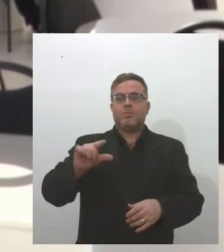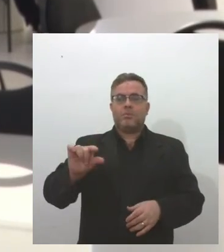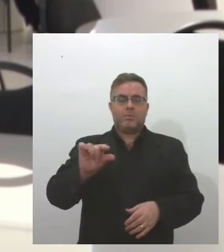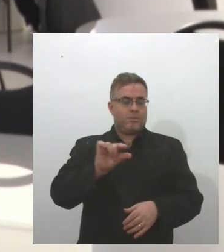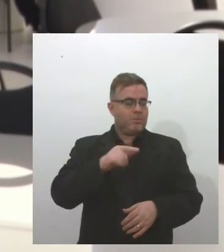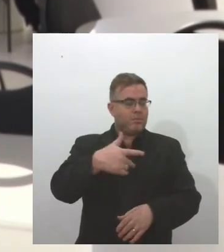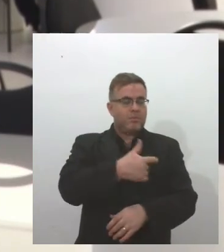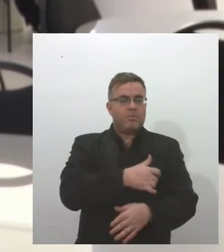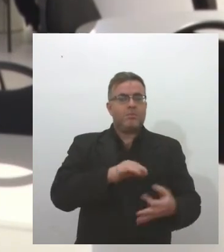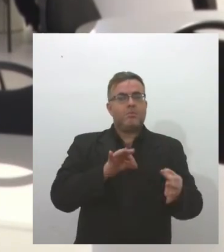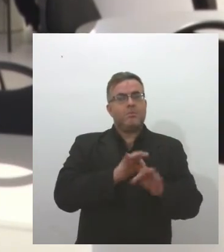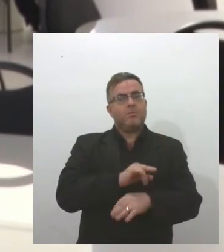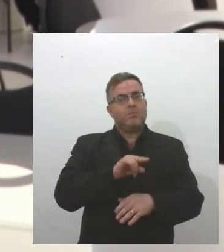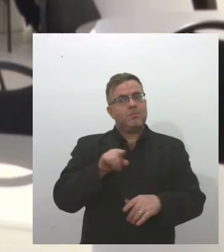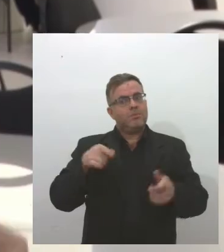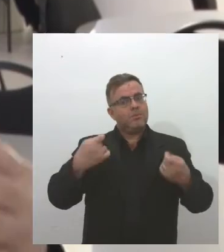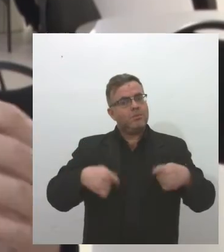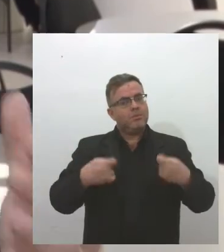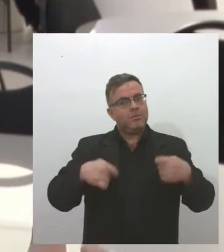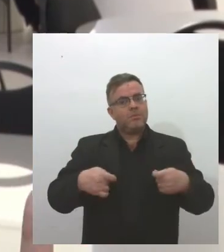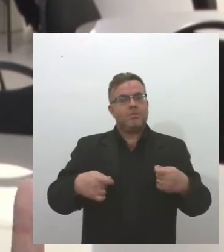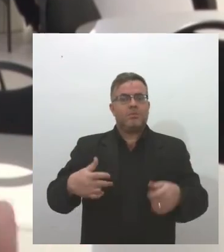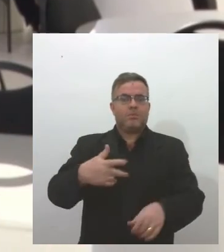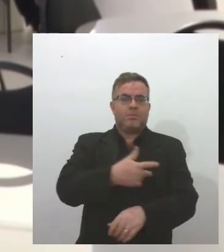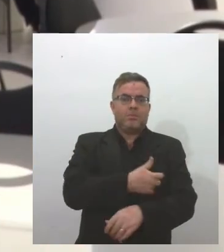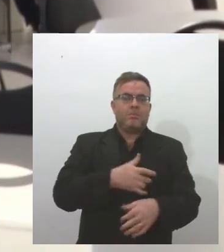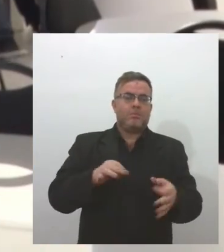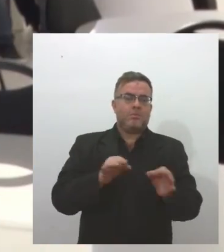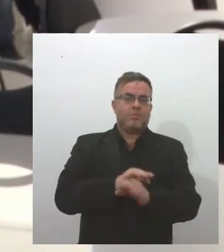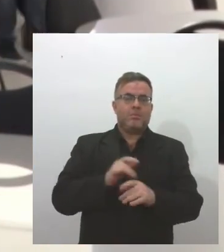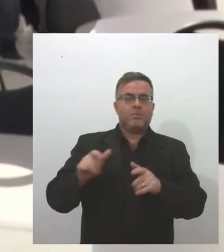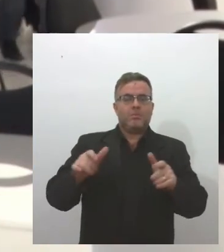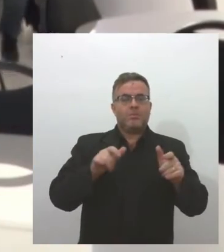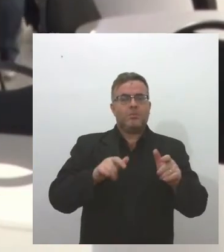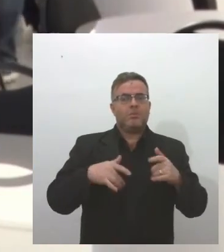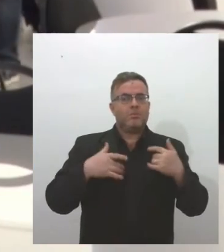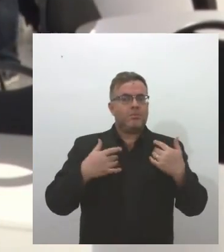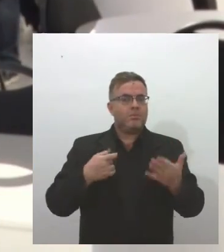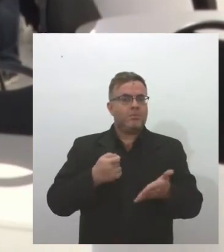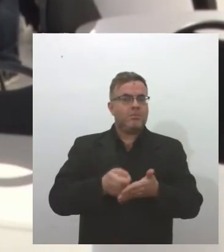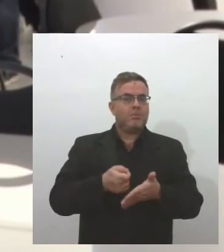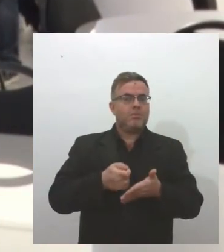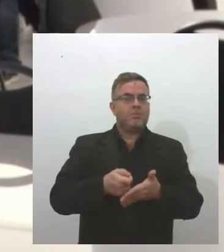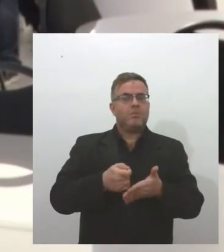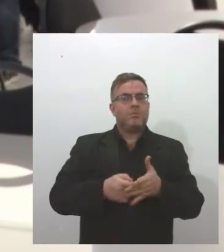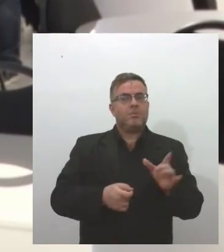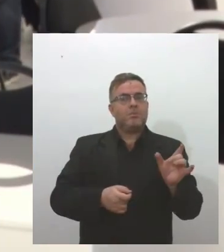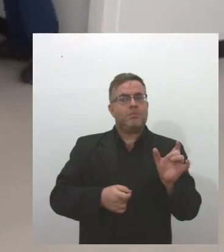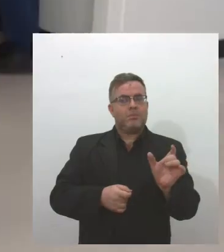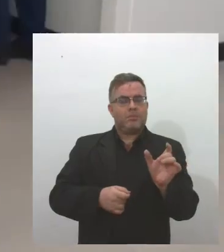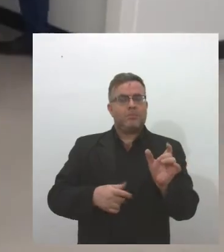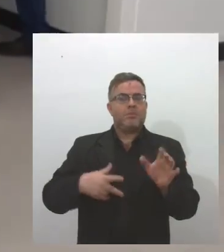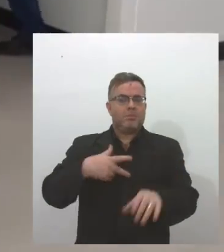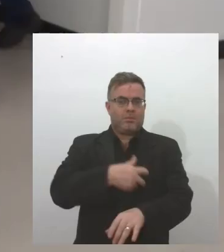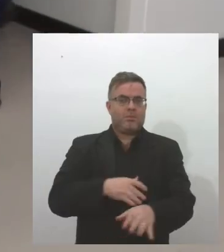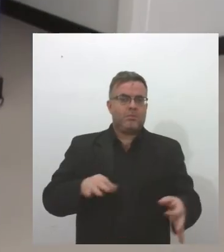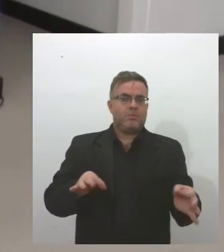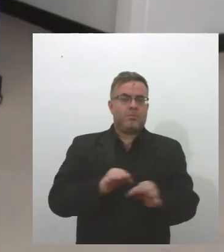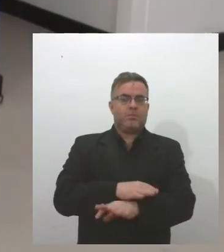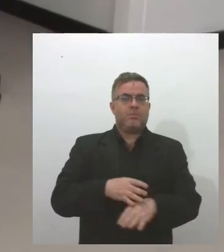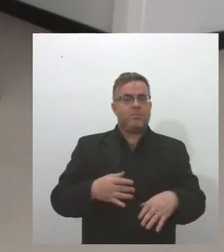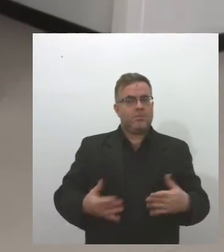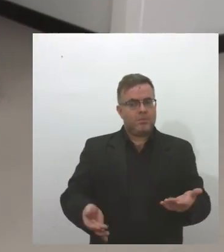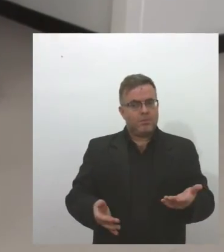você precisa se vacinar, porque nos eventos serão exigidos o seu cartão da vacina. O secretário